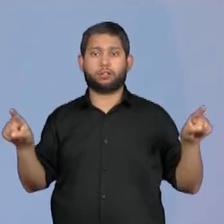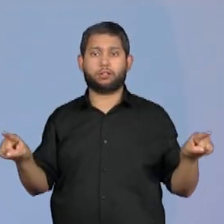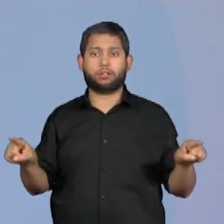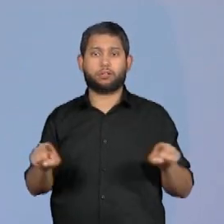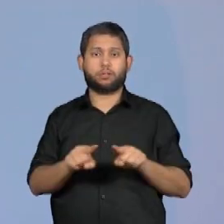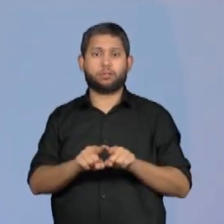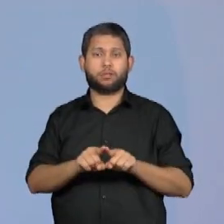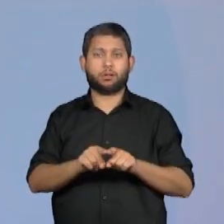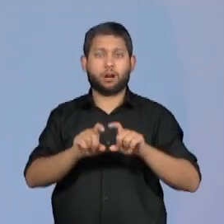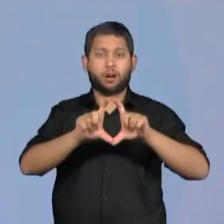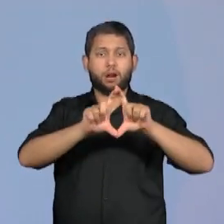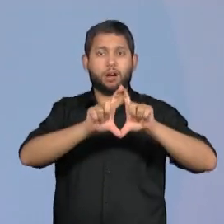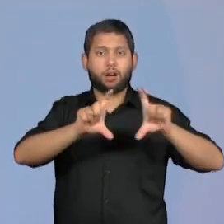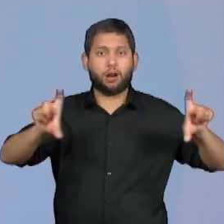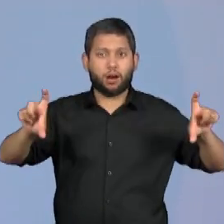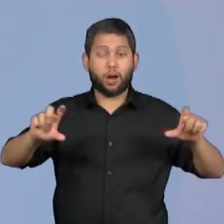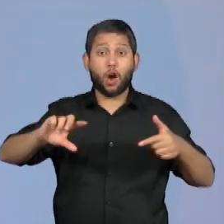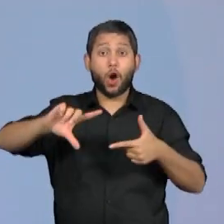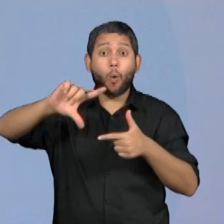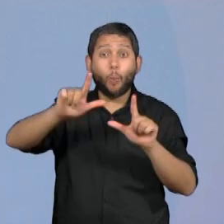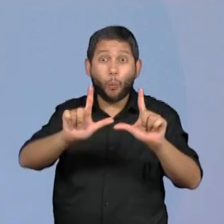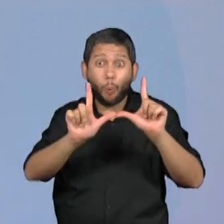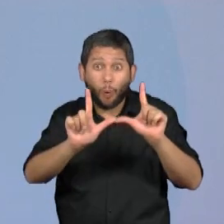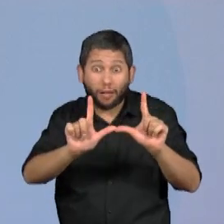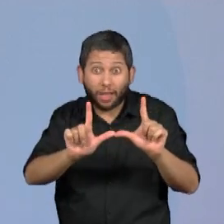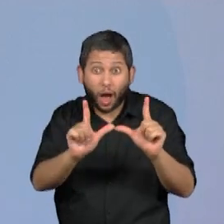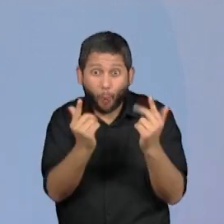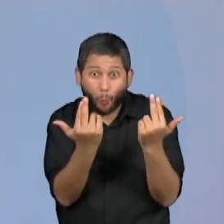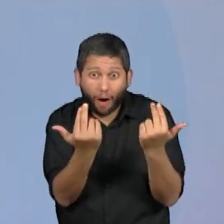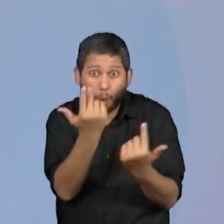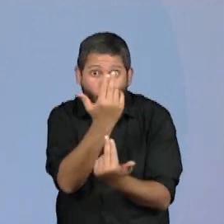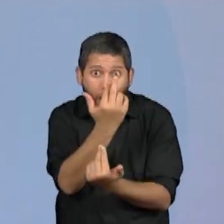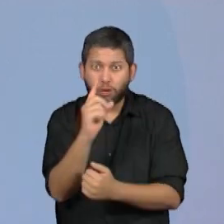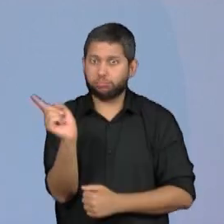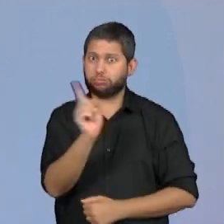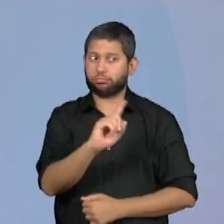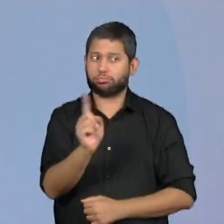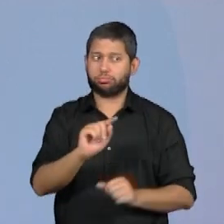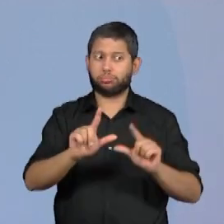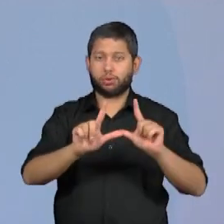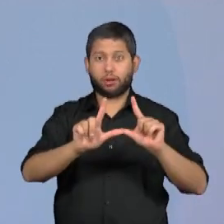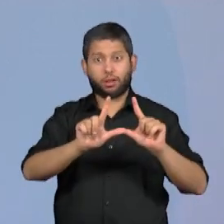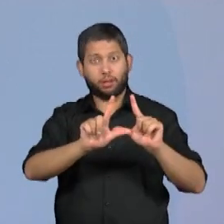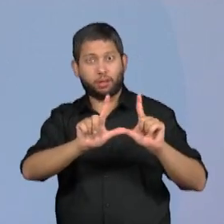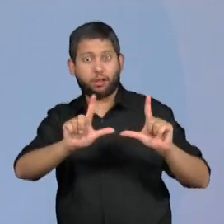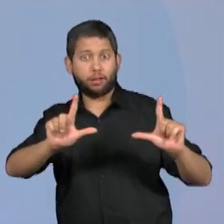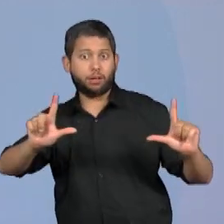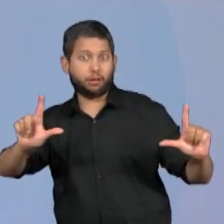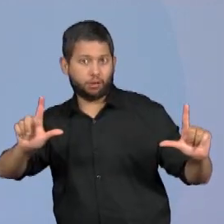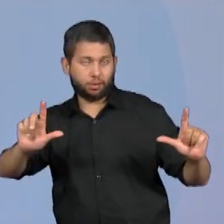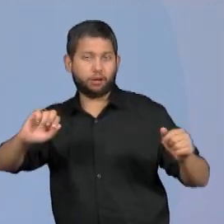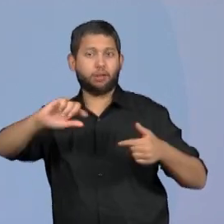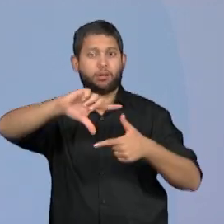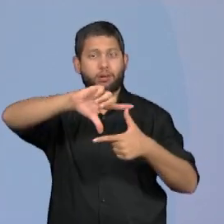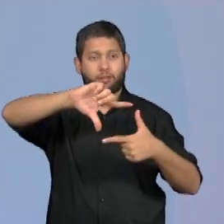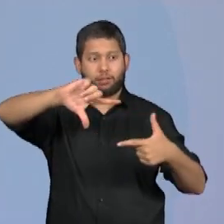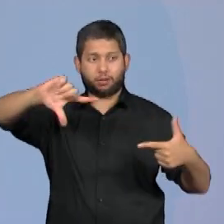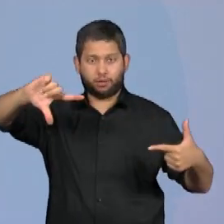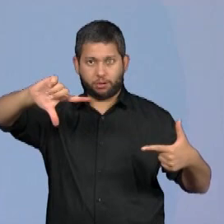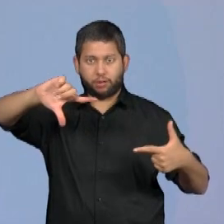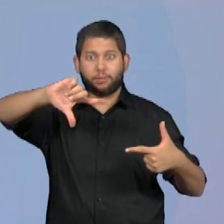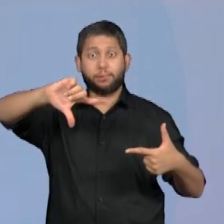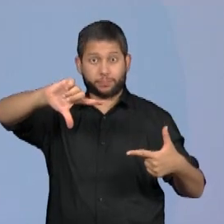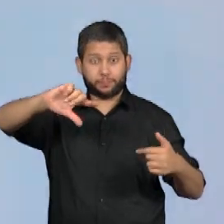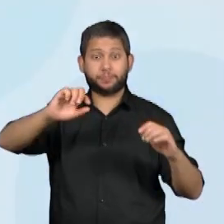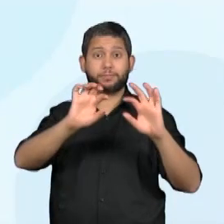bloco retangular, né? Então, quando a gente vê lá o sólido geométrico que